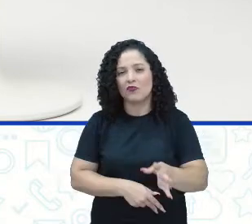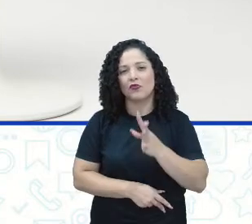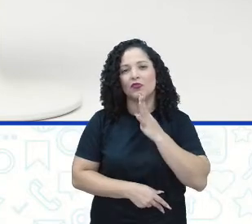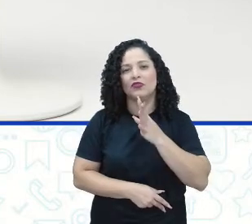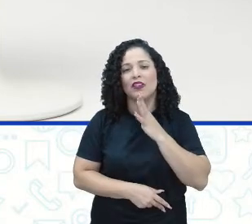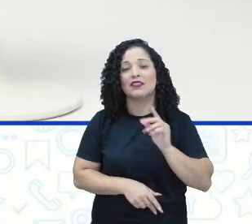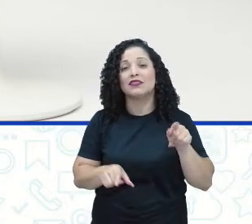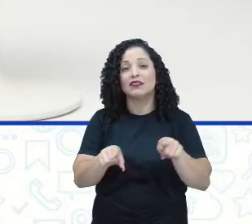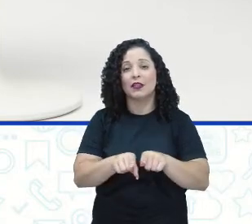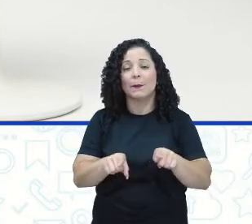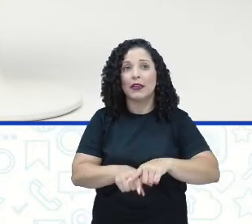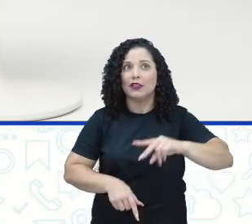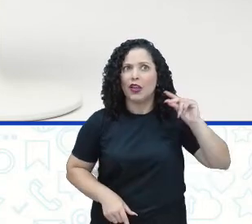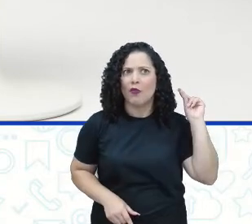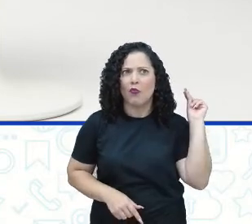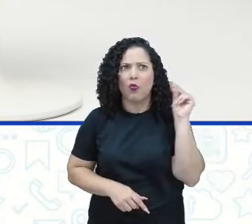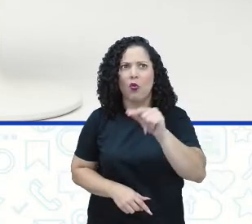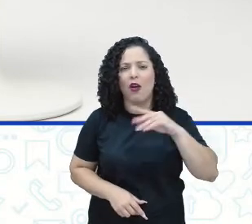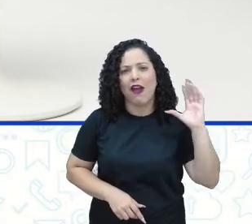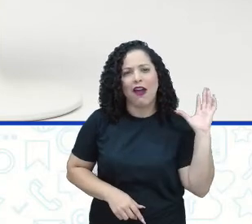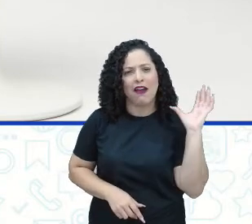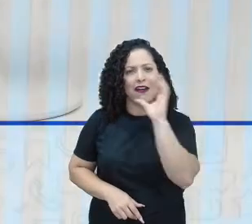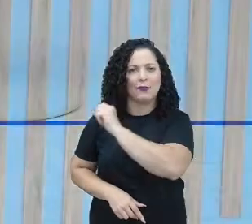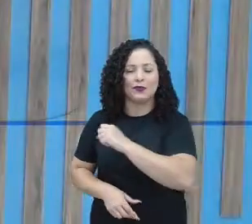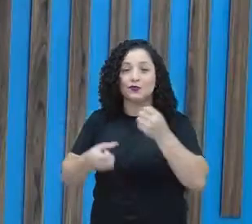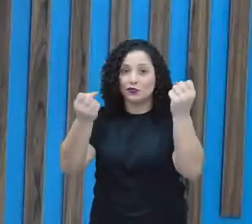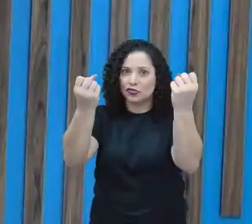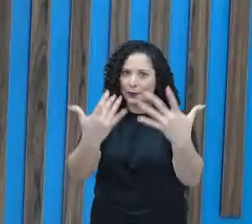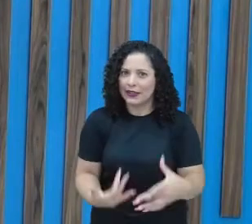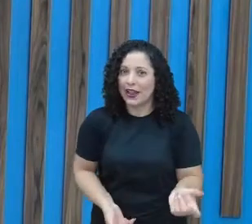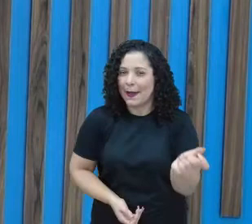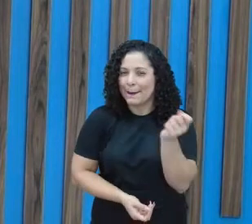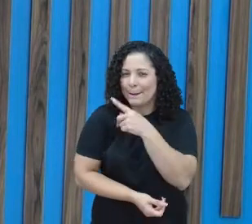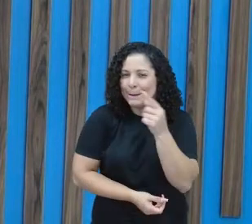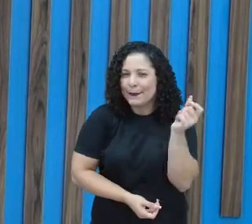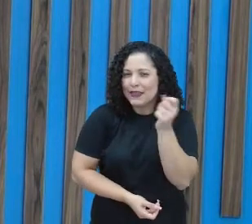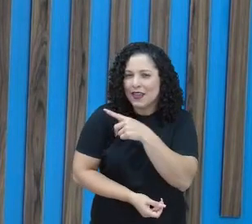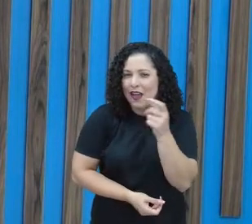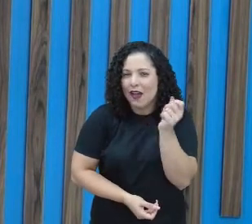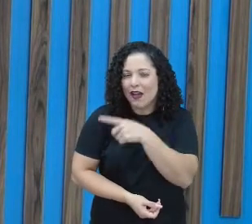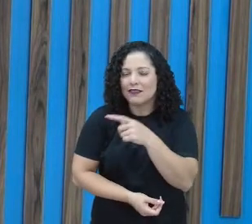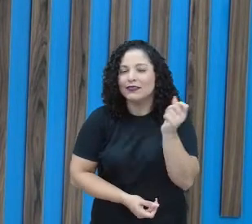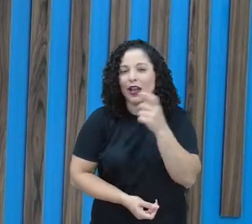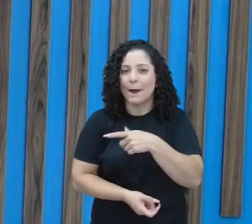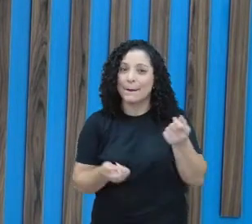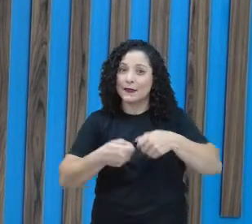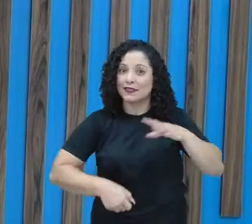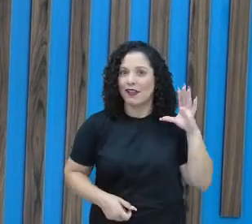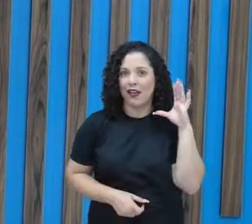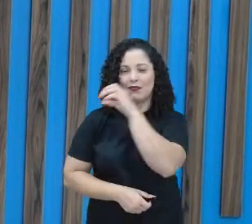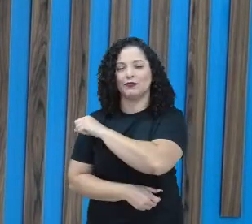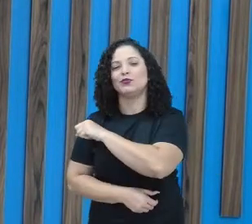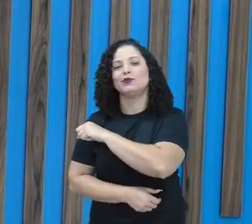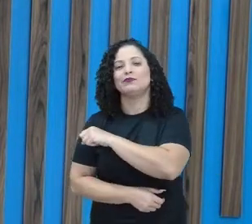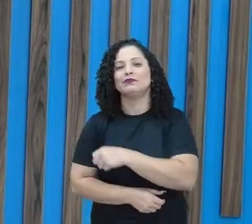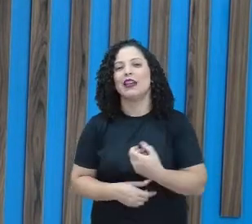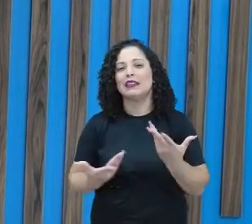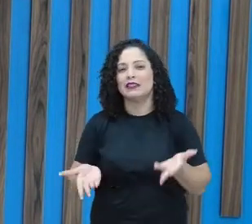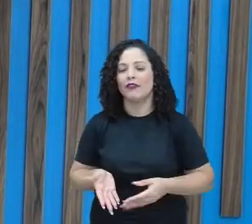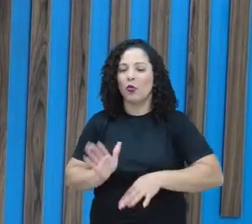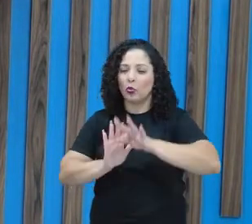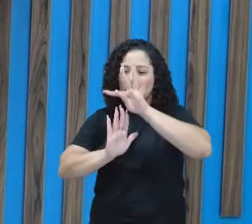coisa rápida. Lembrem que explicar piada tira um pouco da graça Eu da ia falar piada. isso agora, porque se for um